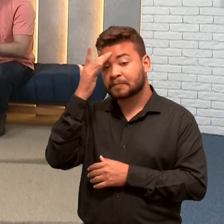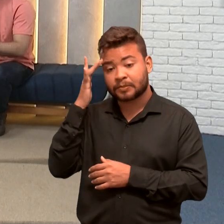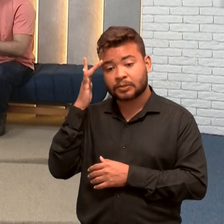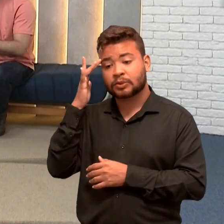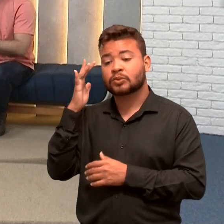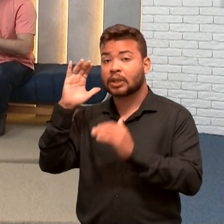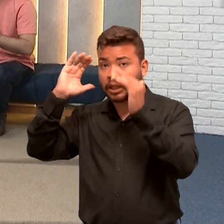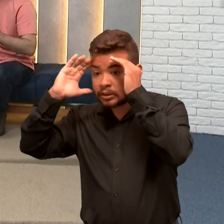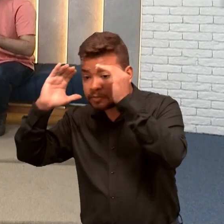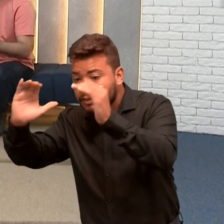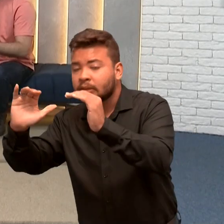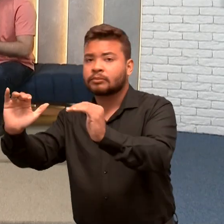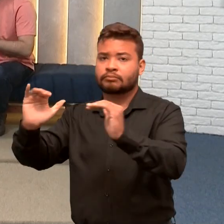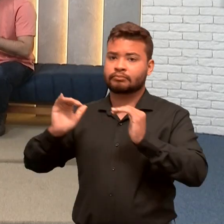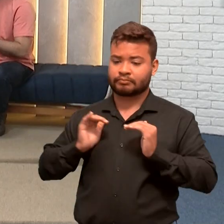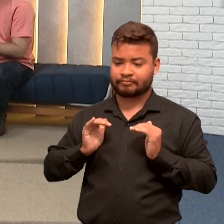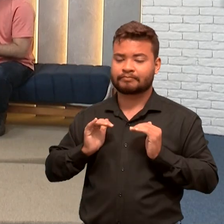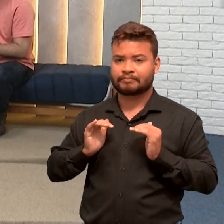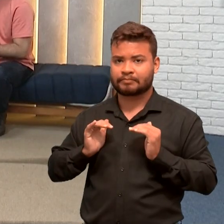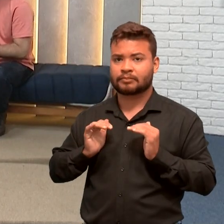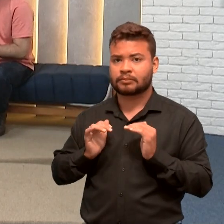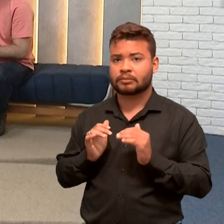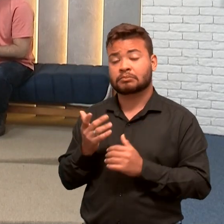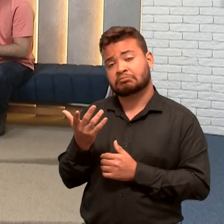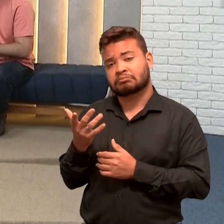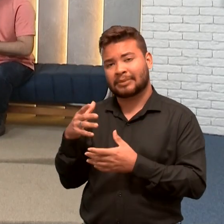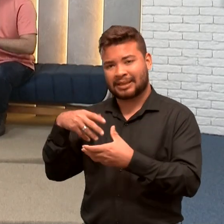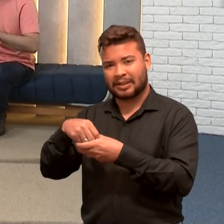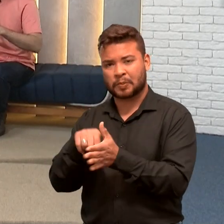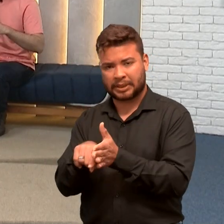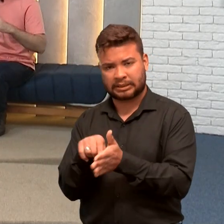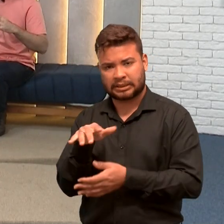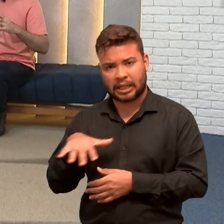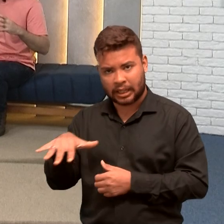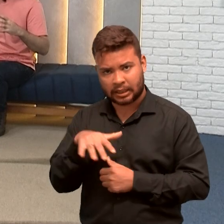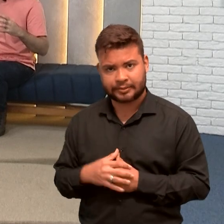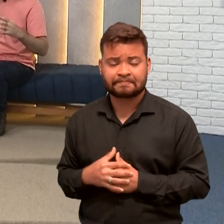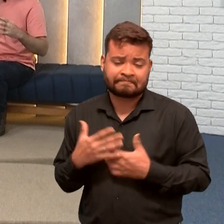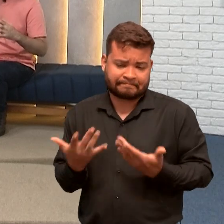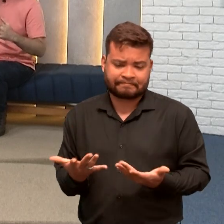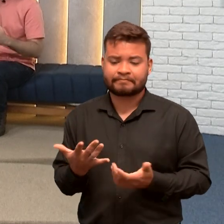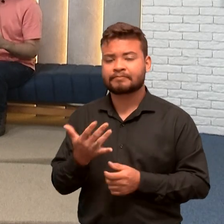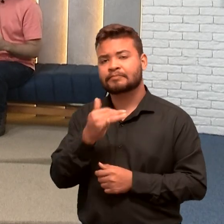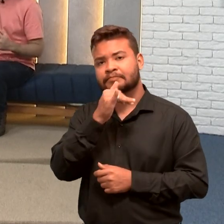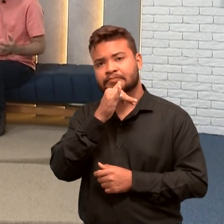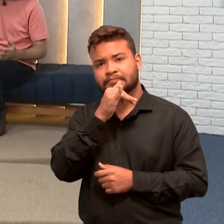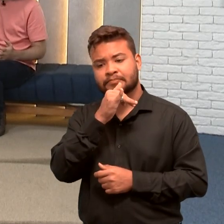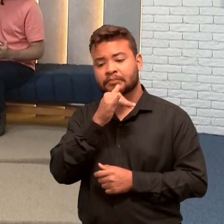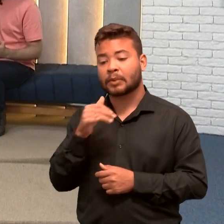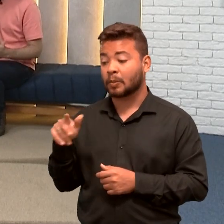entre todas as partes envolvidas nessa pesquisa, seja ali